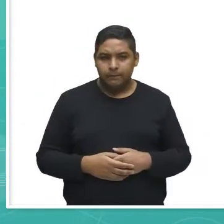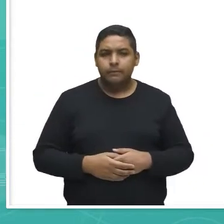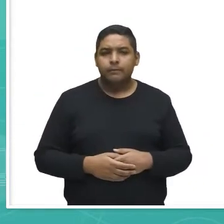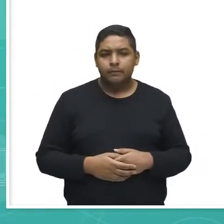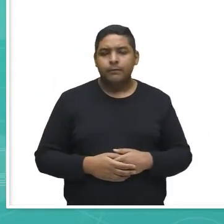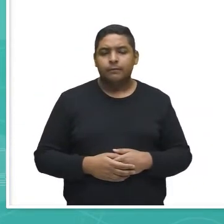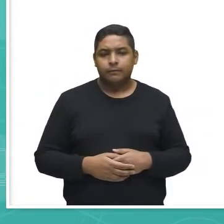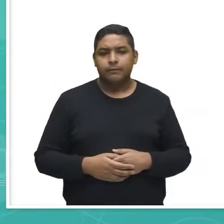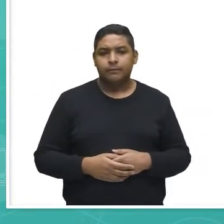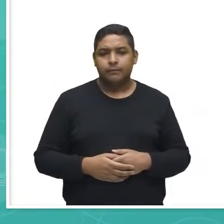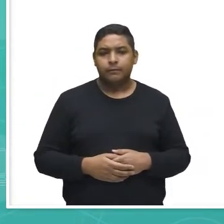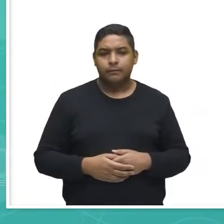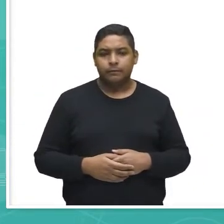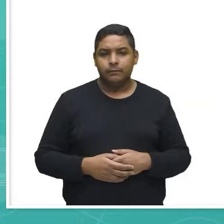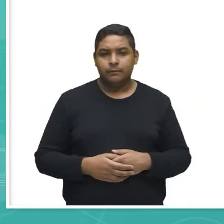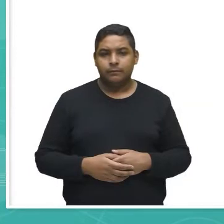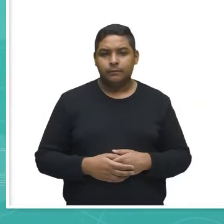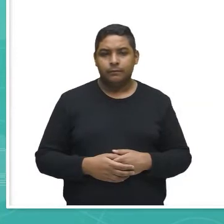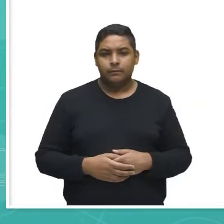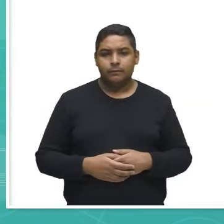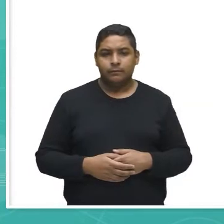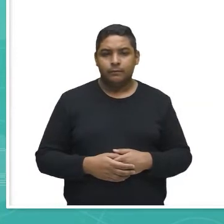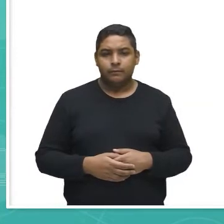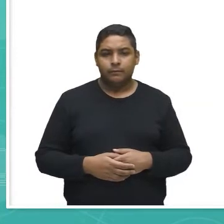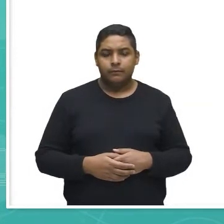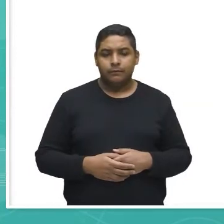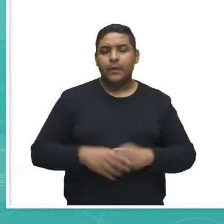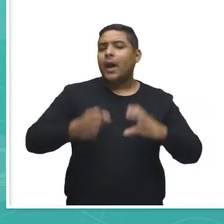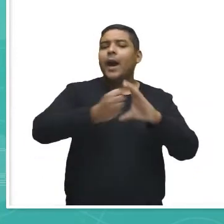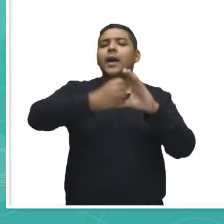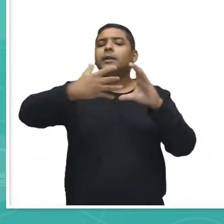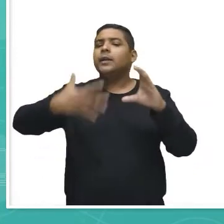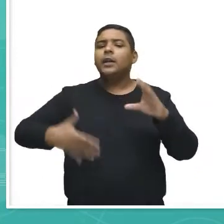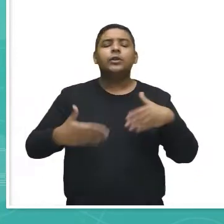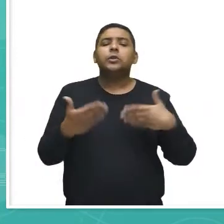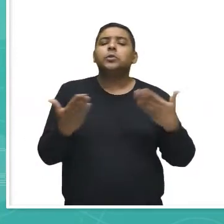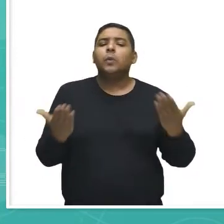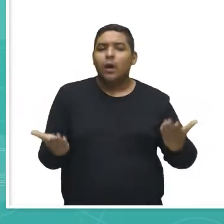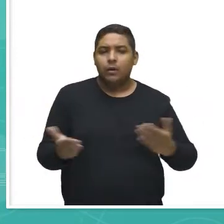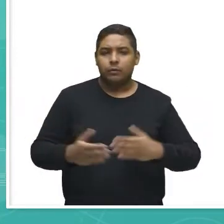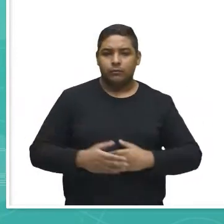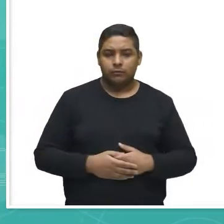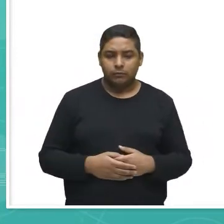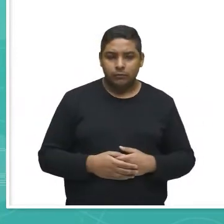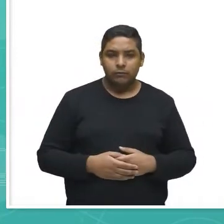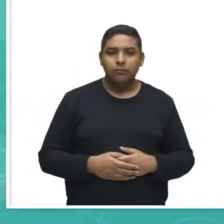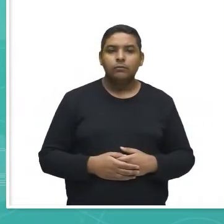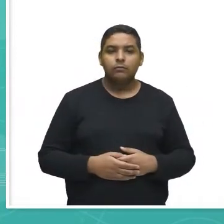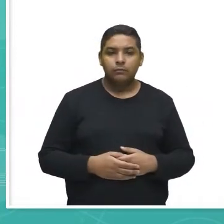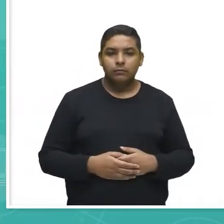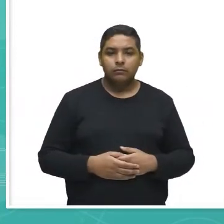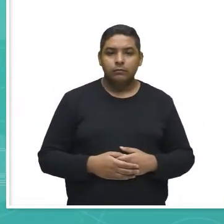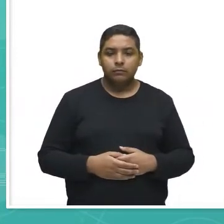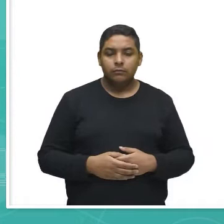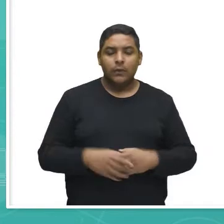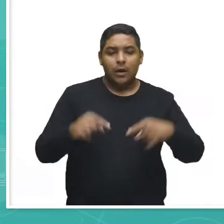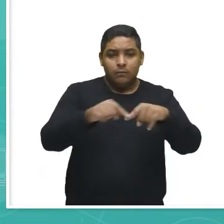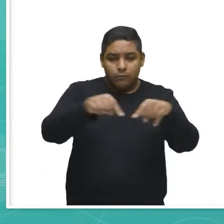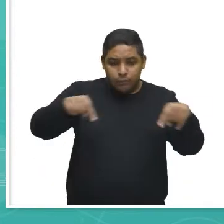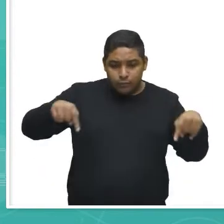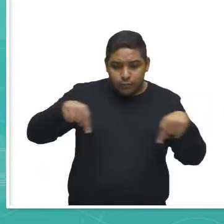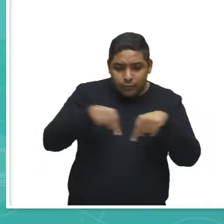sistema capitalista que vai ser caracterizado principalmente pelo quê? Pela